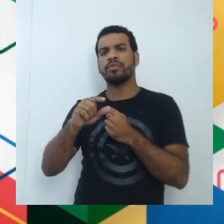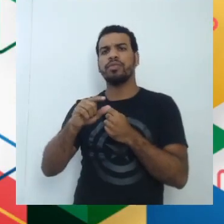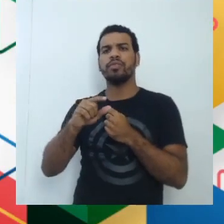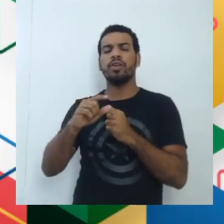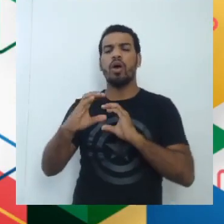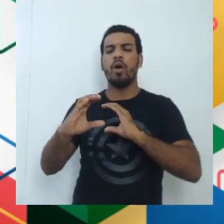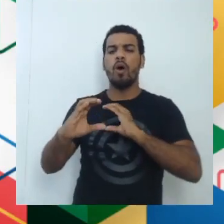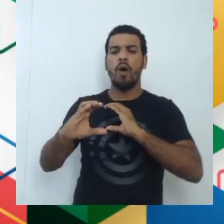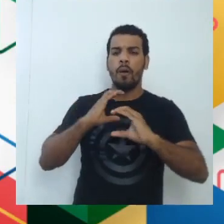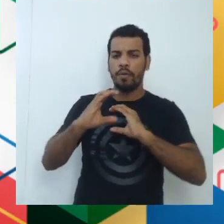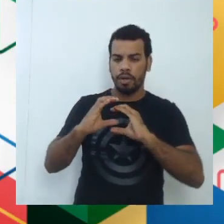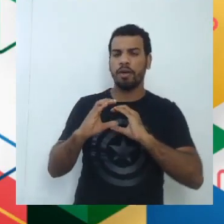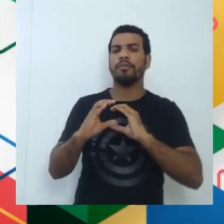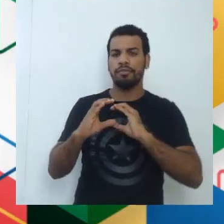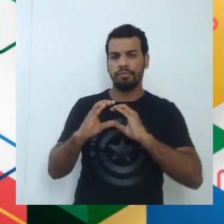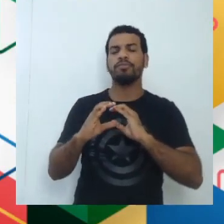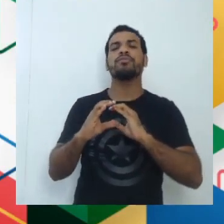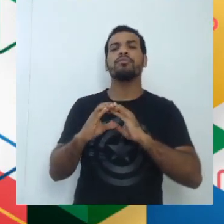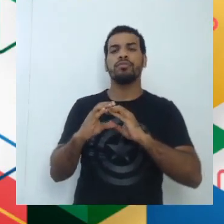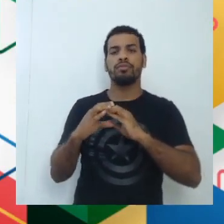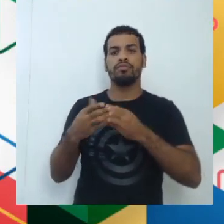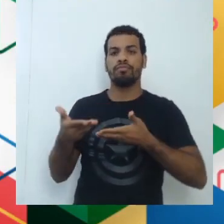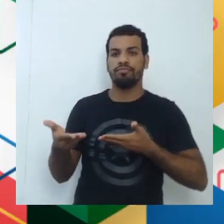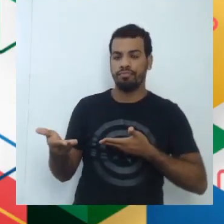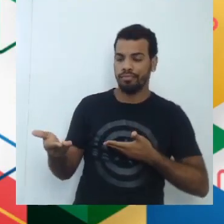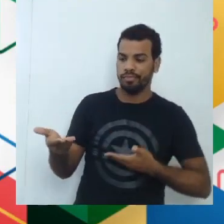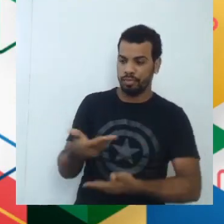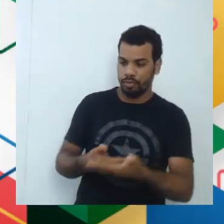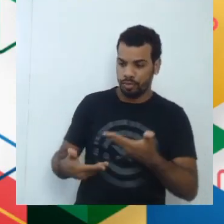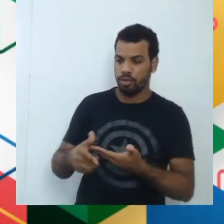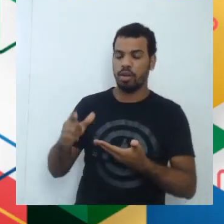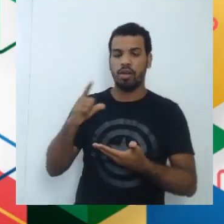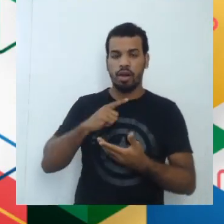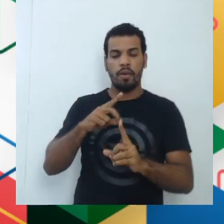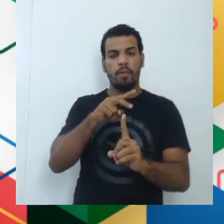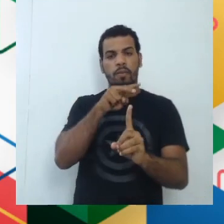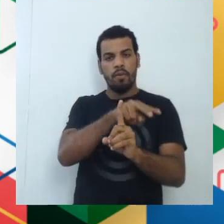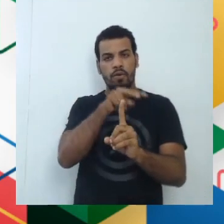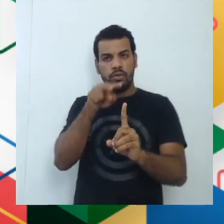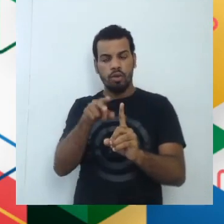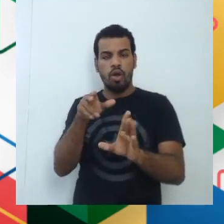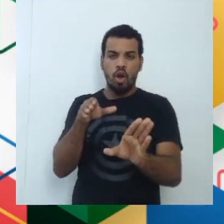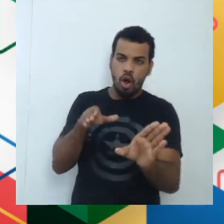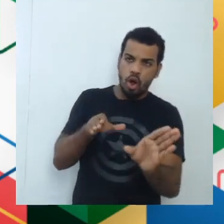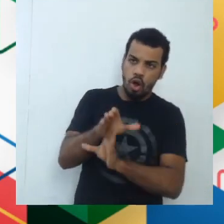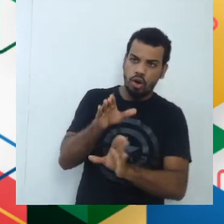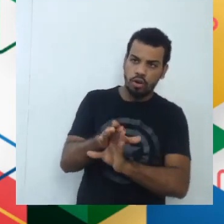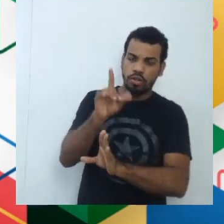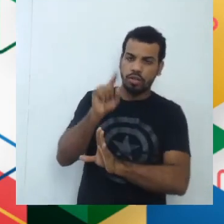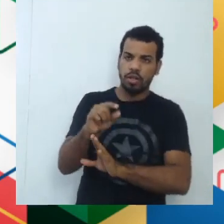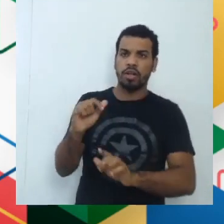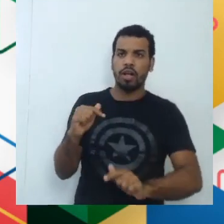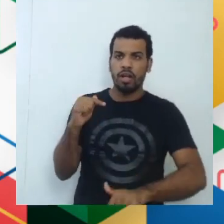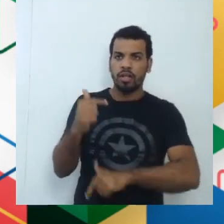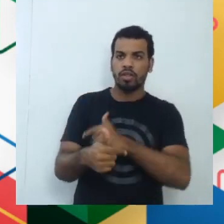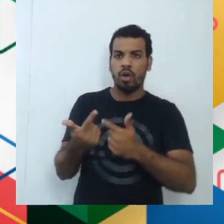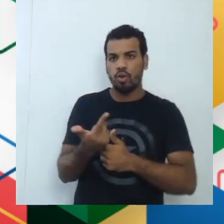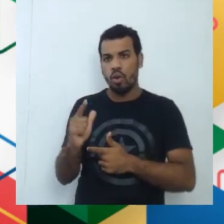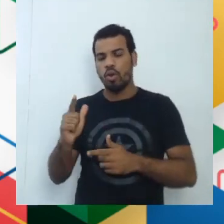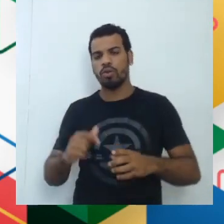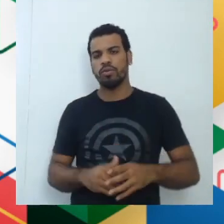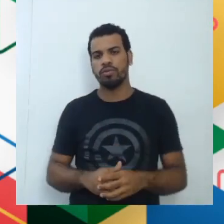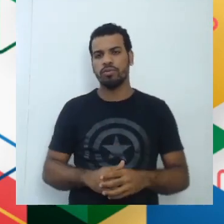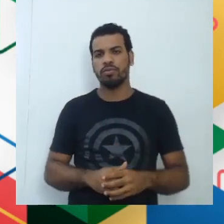se comunicar, de se relacionar, tendo alguma orientação quanto às ações dos